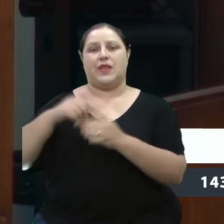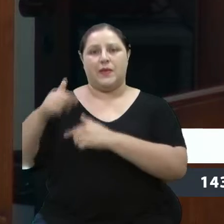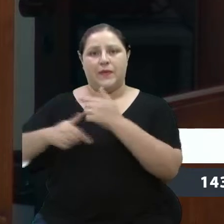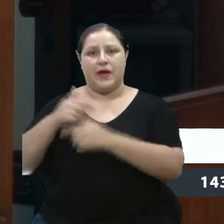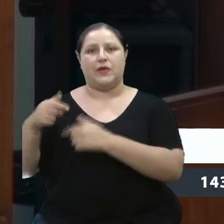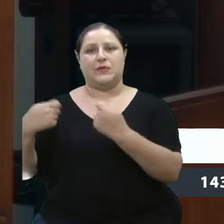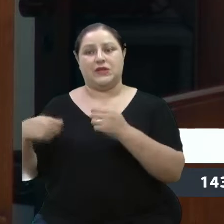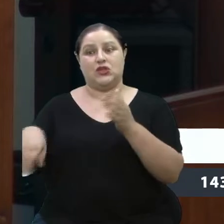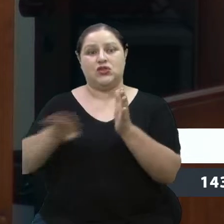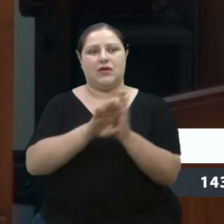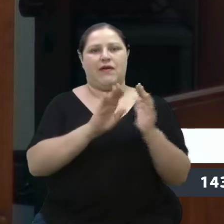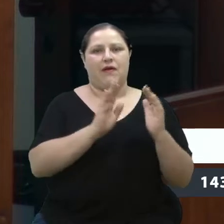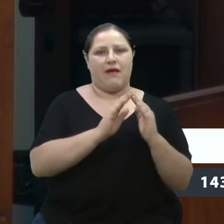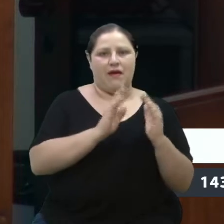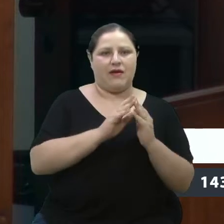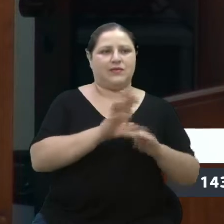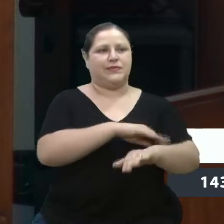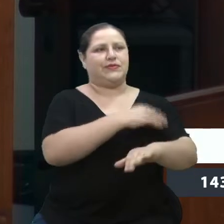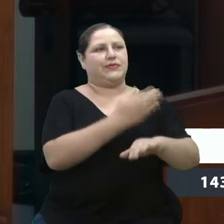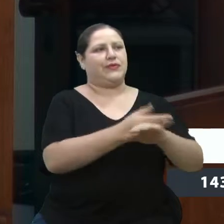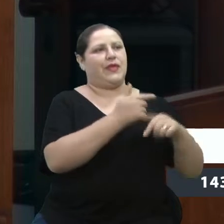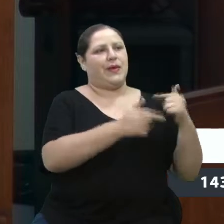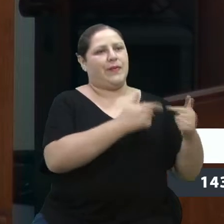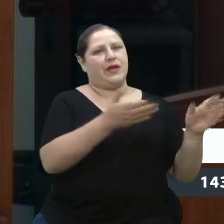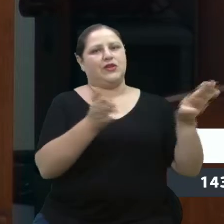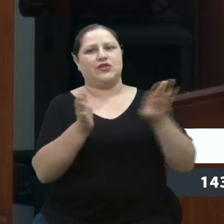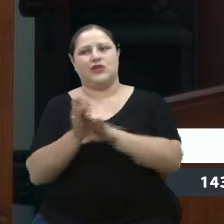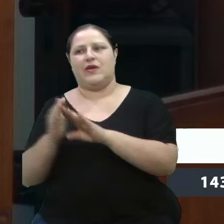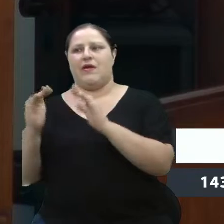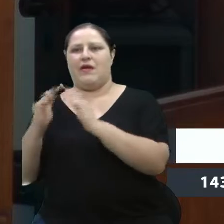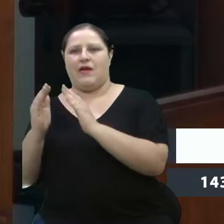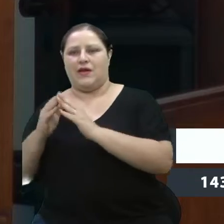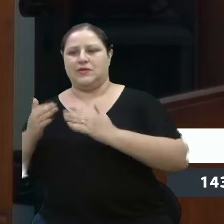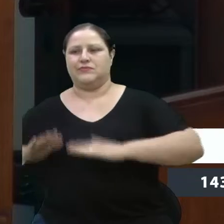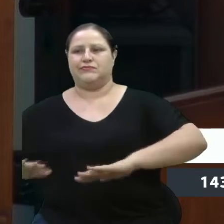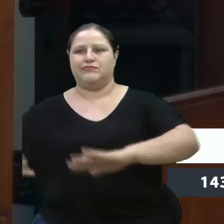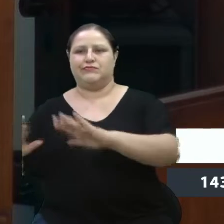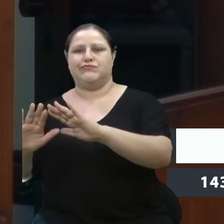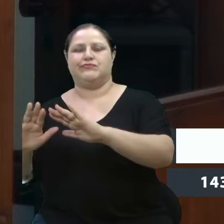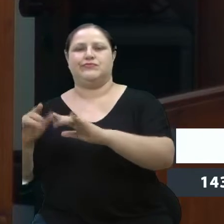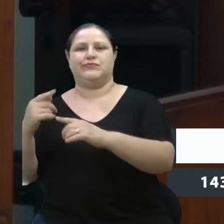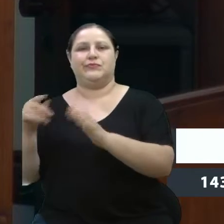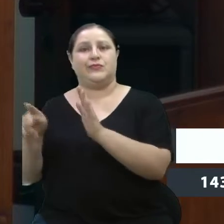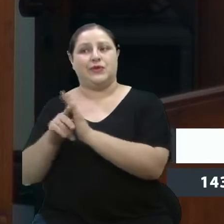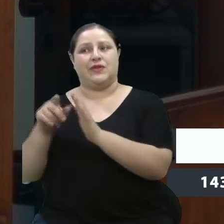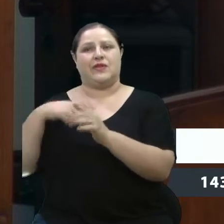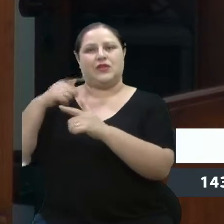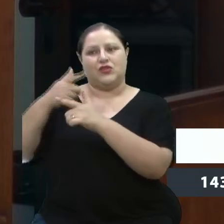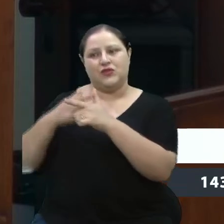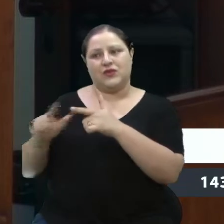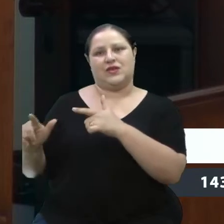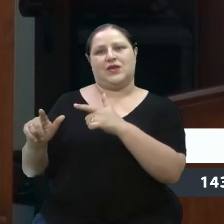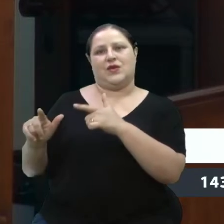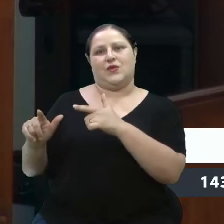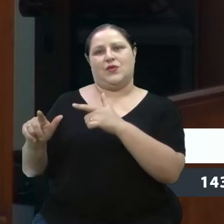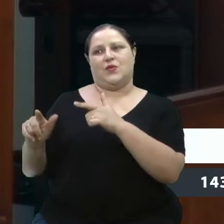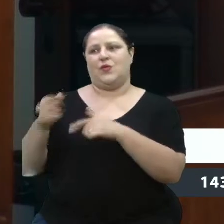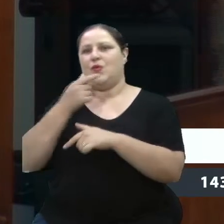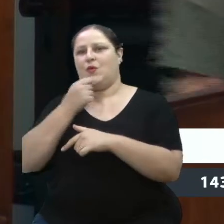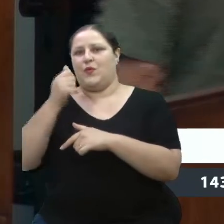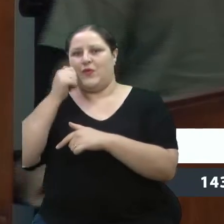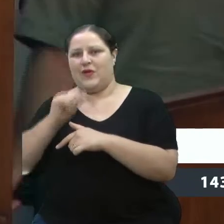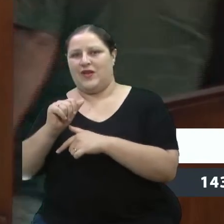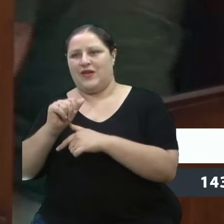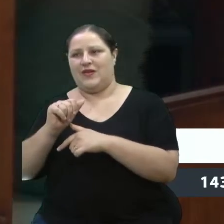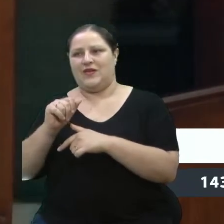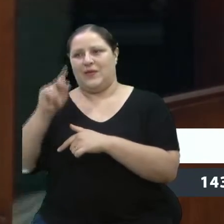casa e ainda executar tarefas domésticas que a divisão sexual do trabalho deixa exclusivamente para elas. E sendo